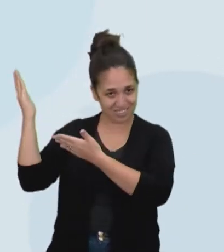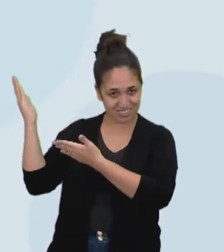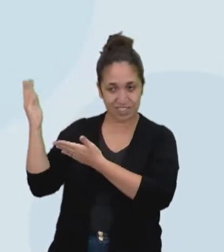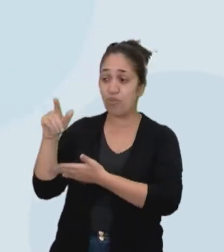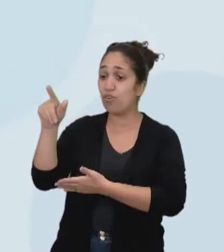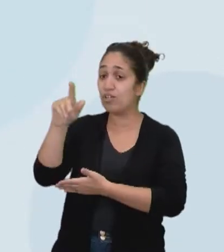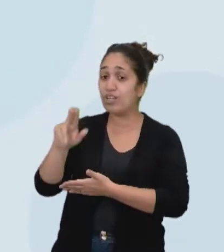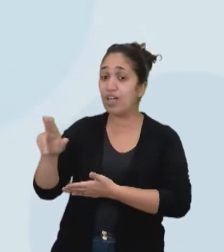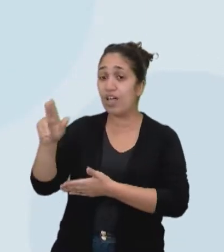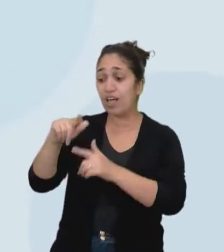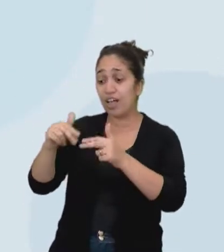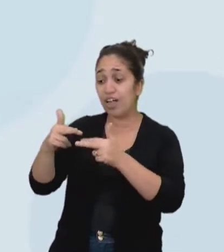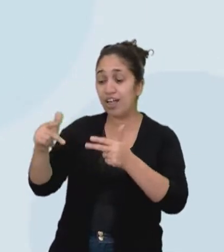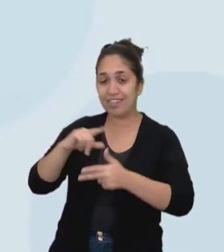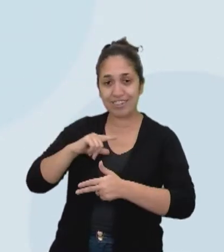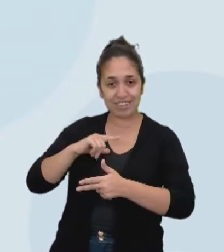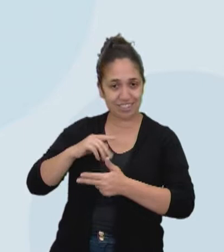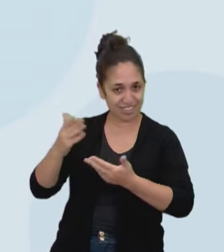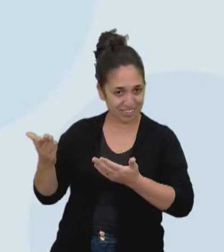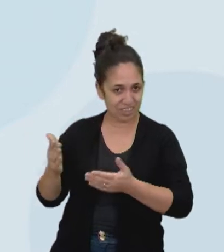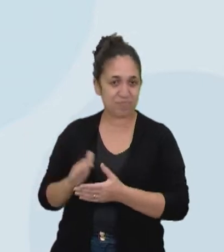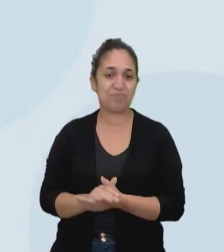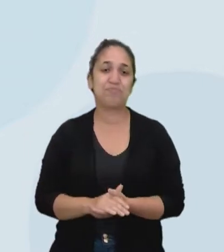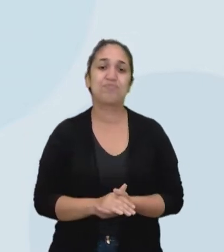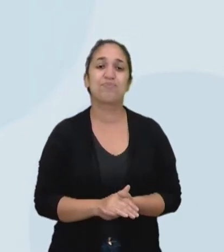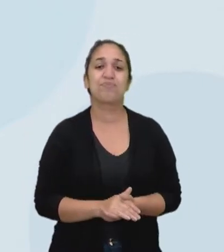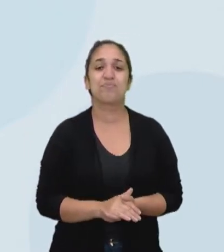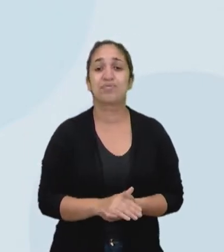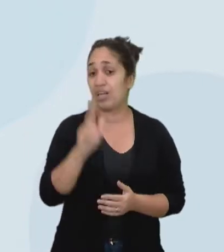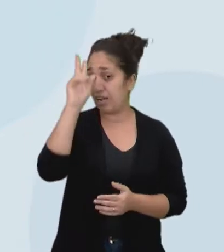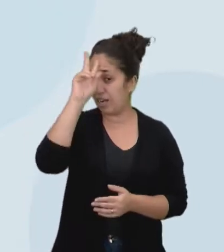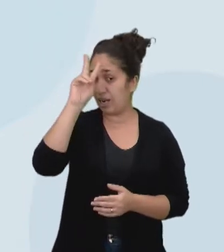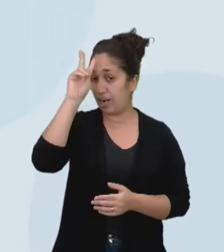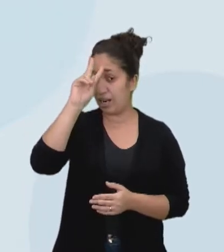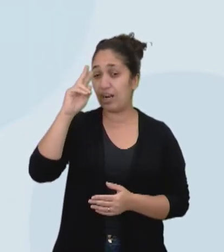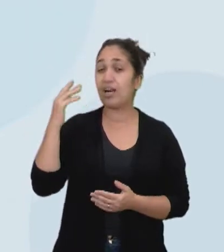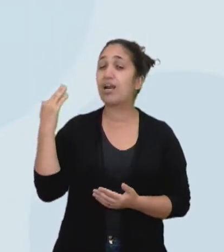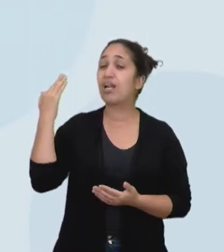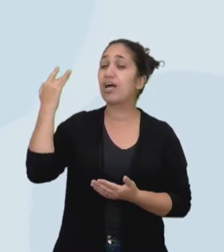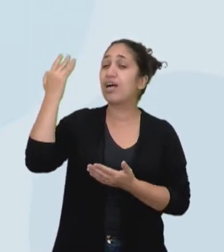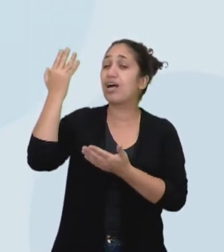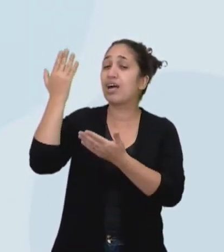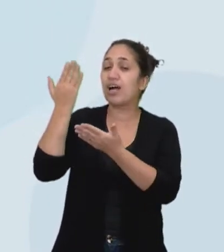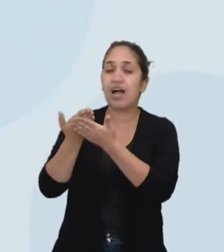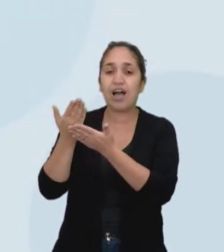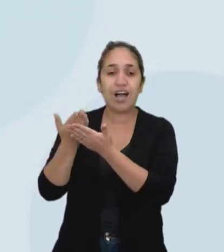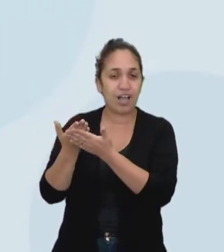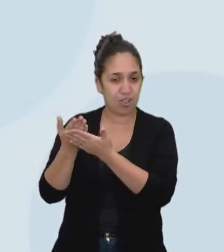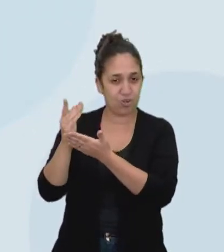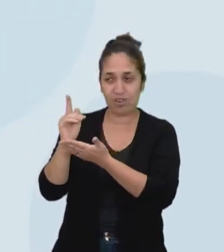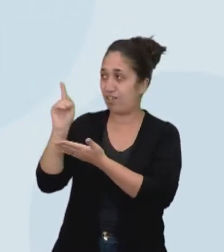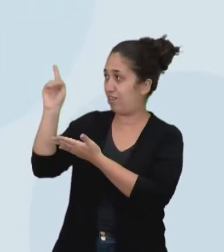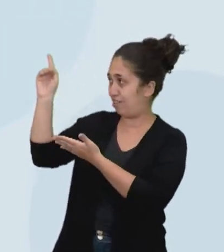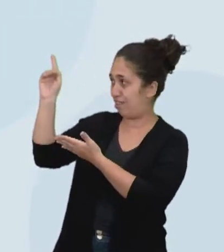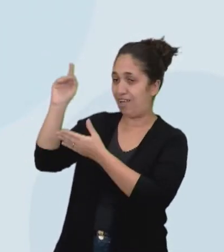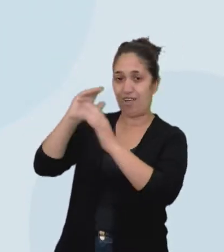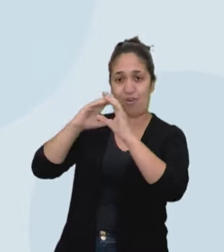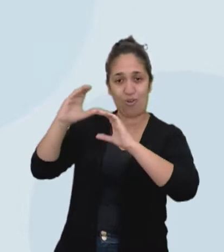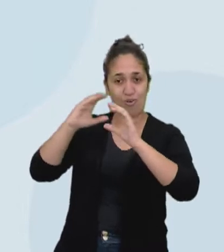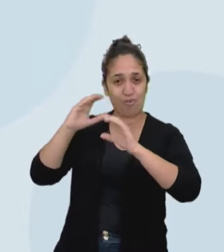tem possível aí na sua realidade, tá certo? Relembrando, o que nós fizemos na aula anterior de comunicação e